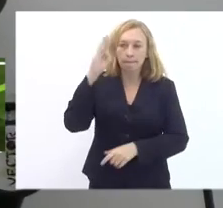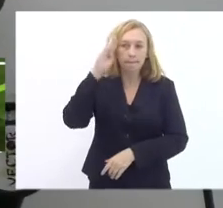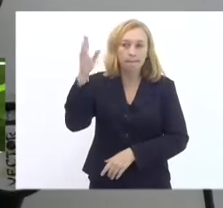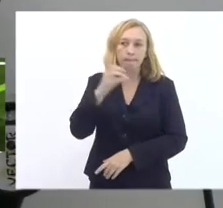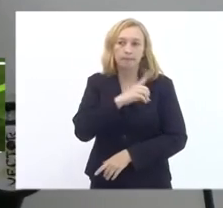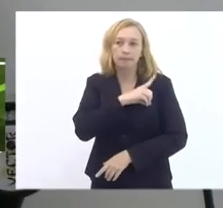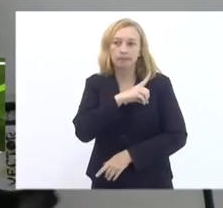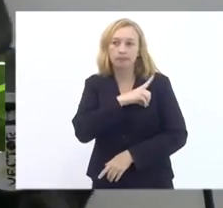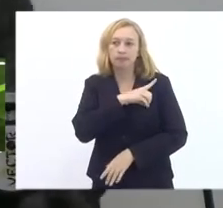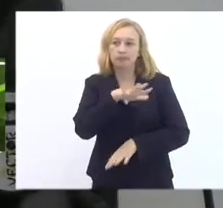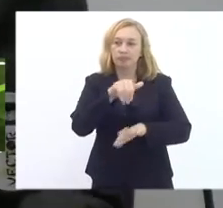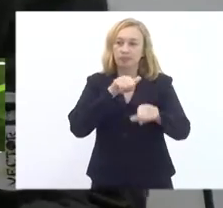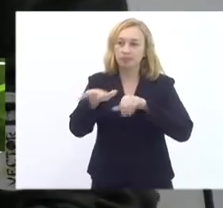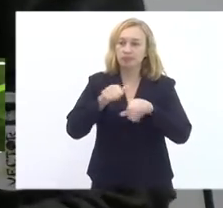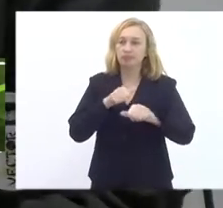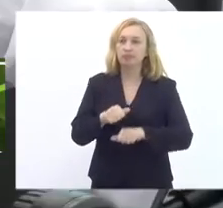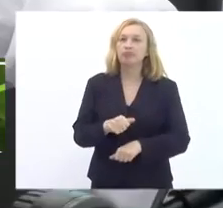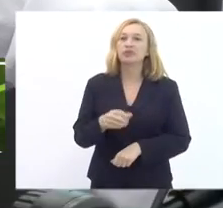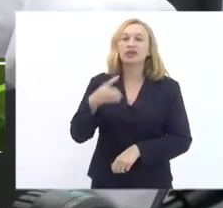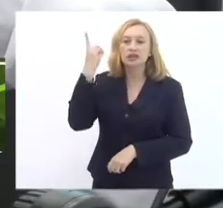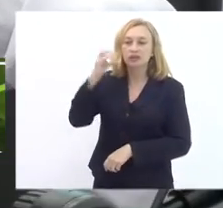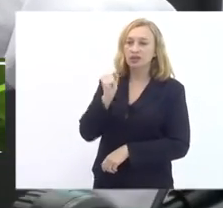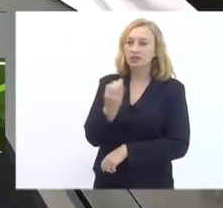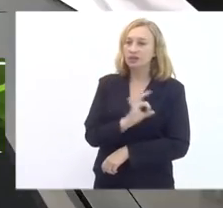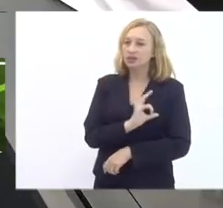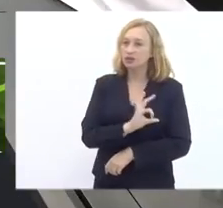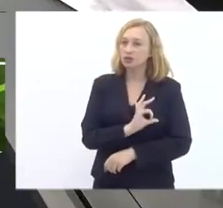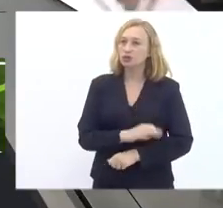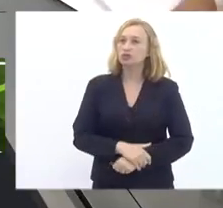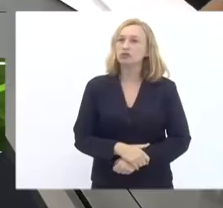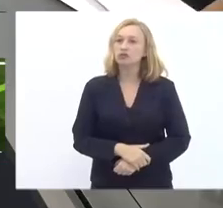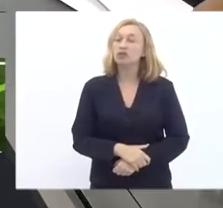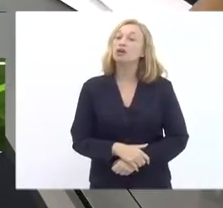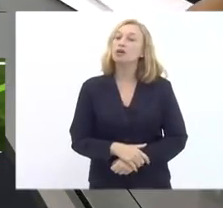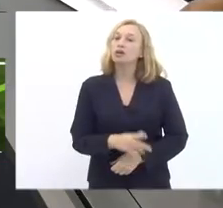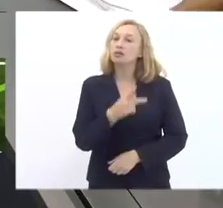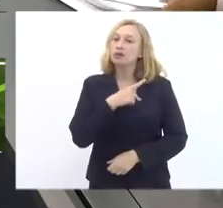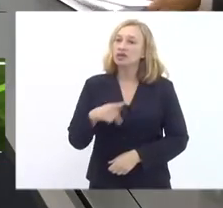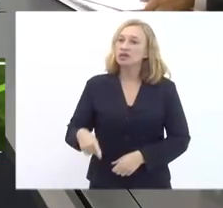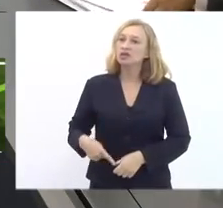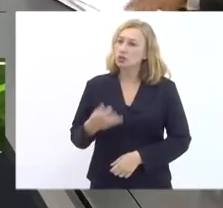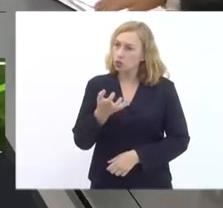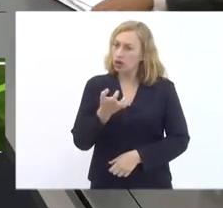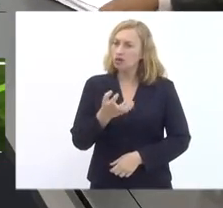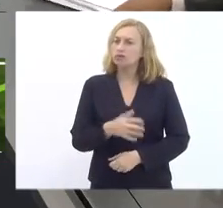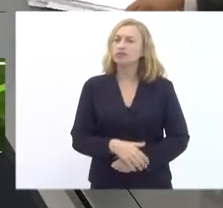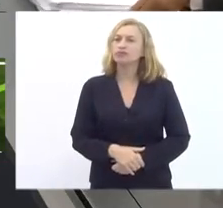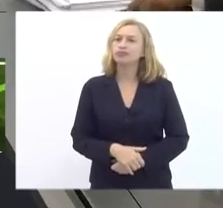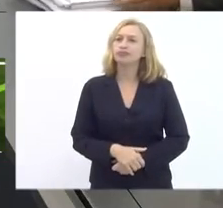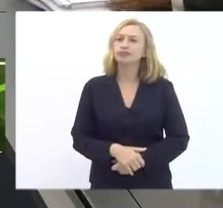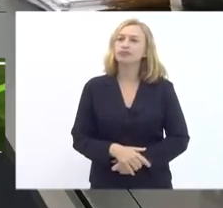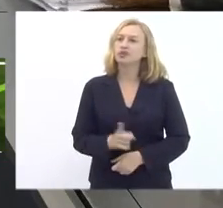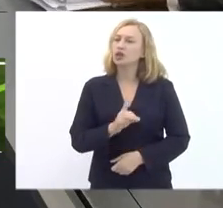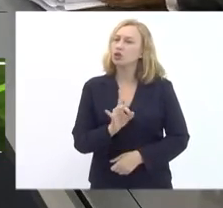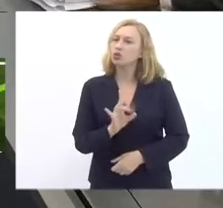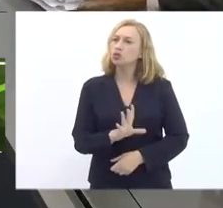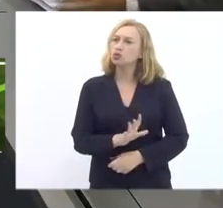chamar. Deputada Marta Rocha. Presidente, eu quero não